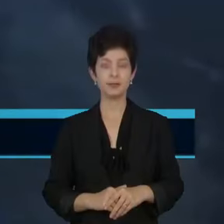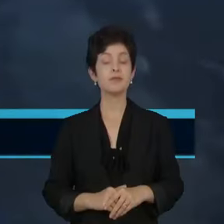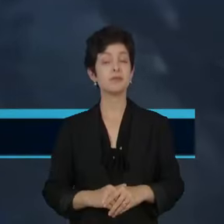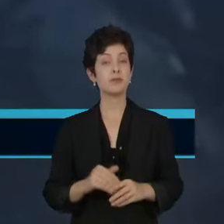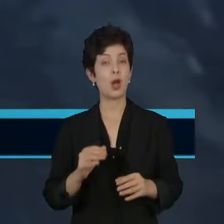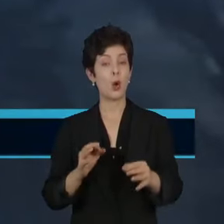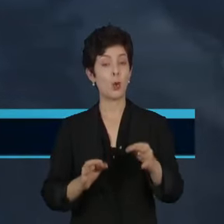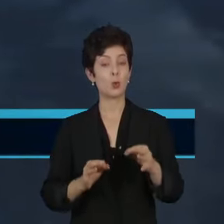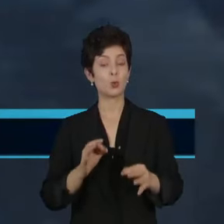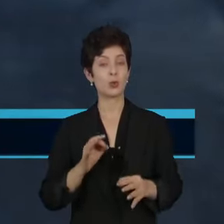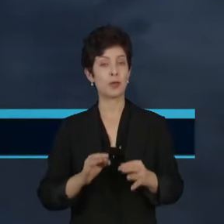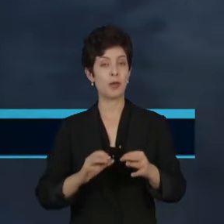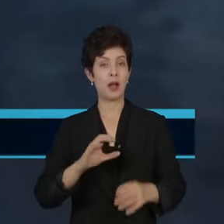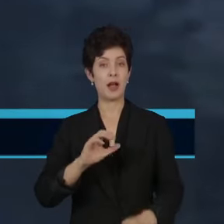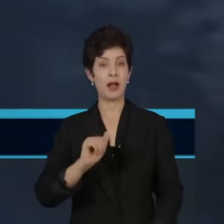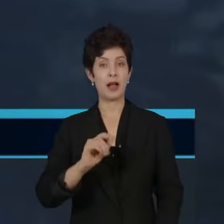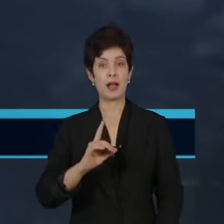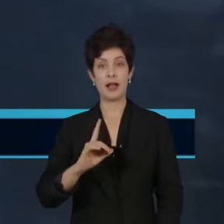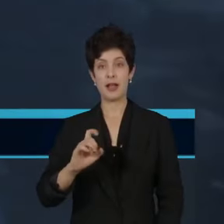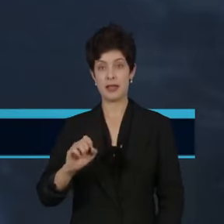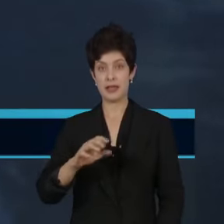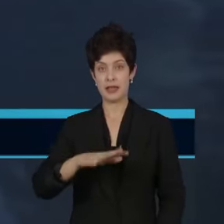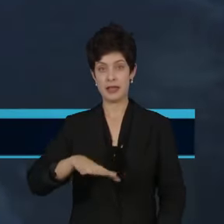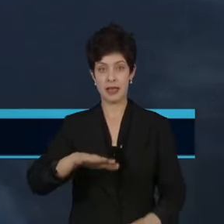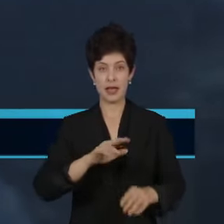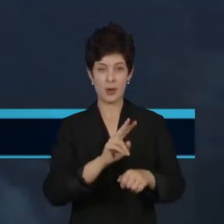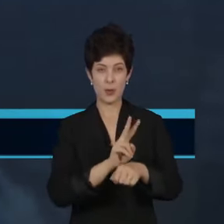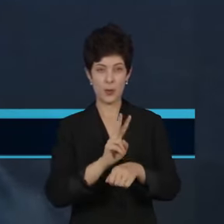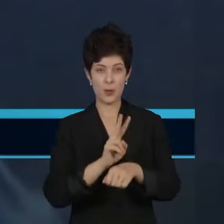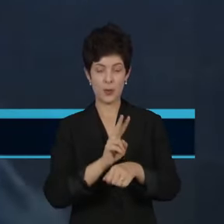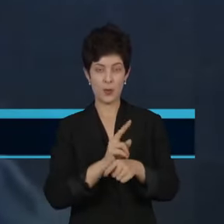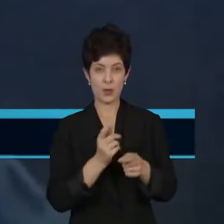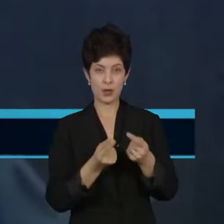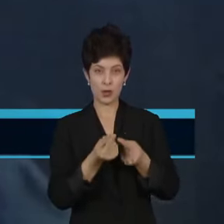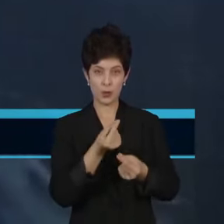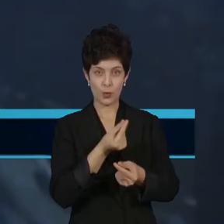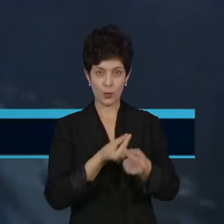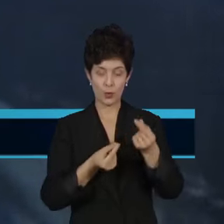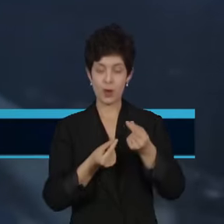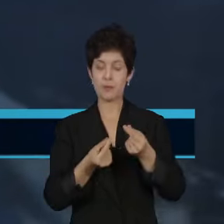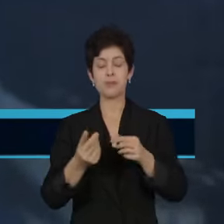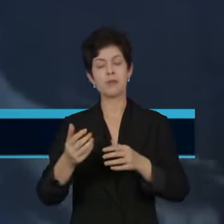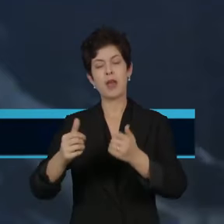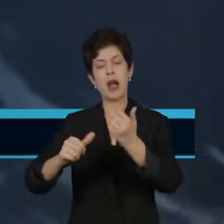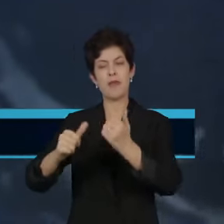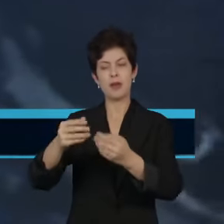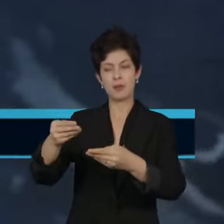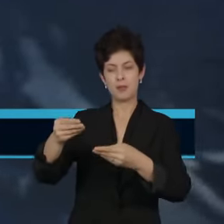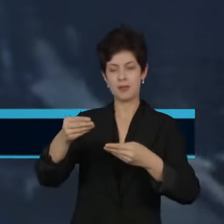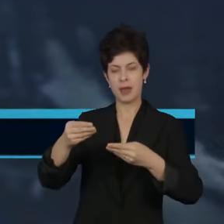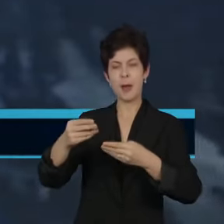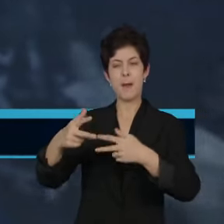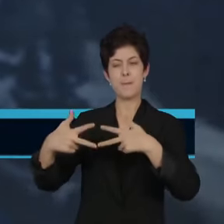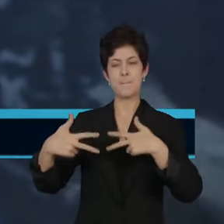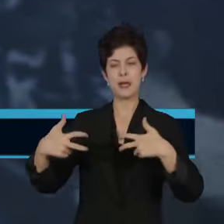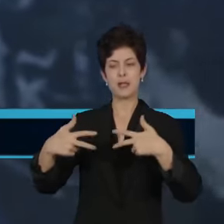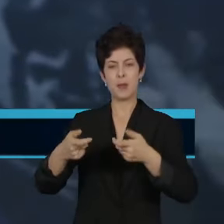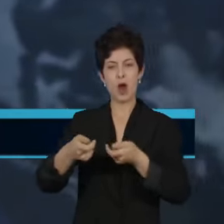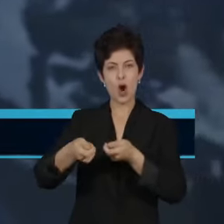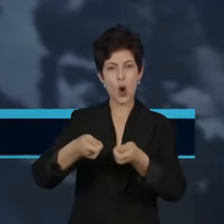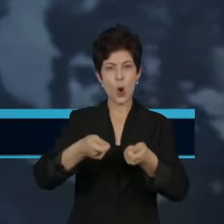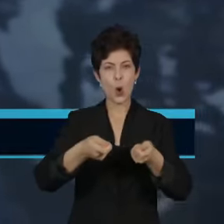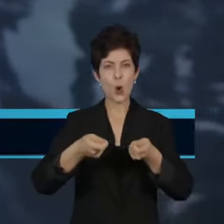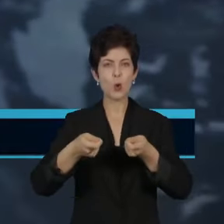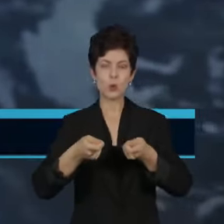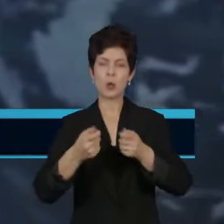O Tribunal do Conselho Administrativo de Defesa Econômica, o Cade, avalia o pedido da Petrobras para que a companhia mantenha o controle de